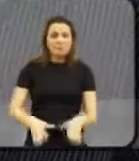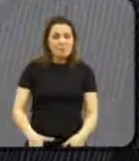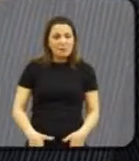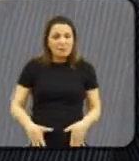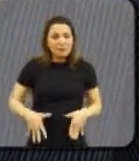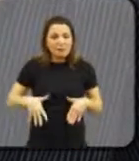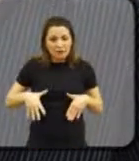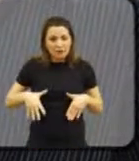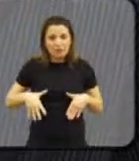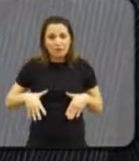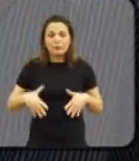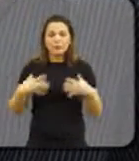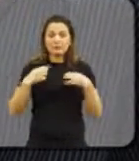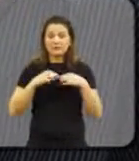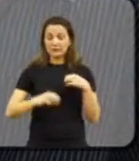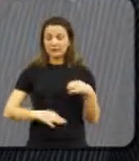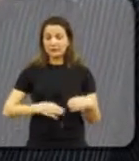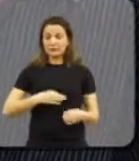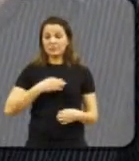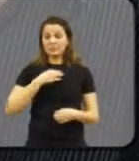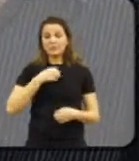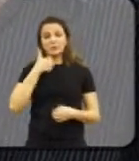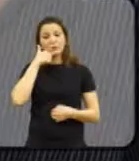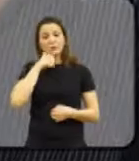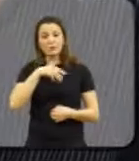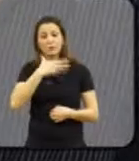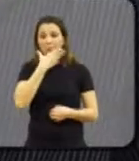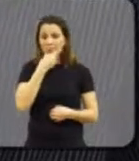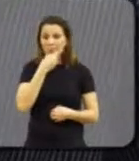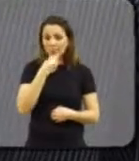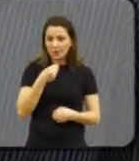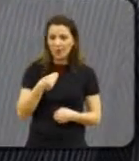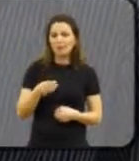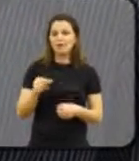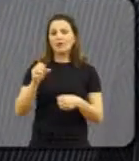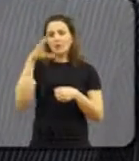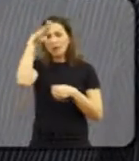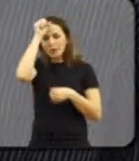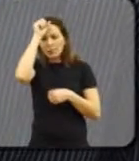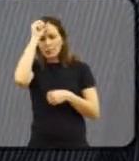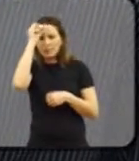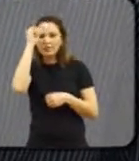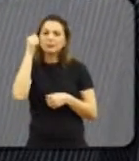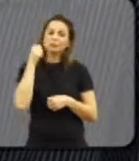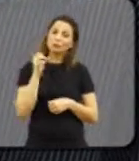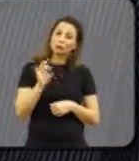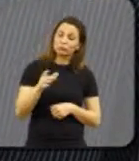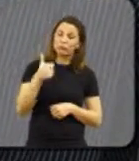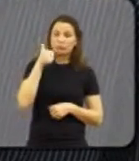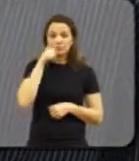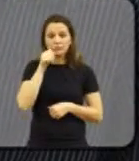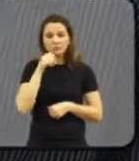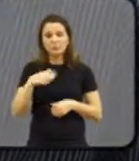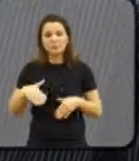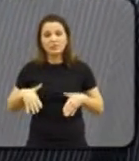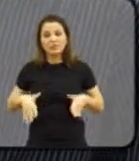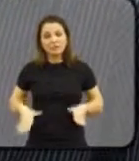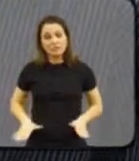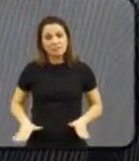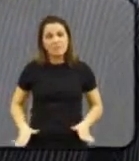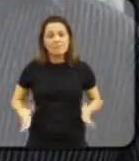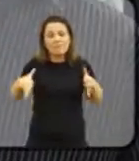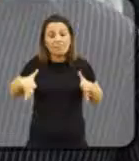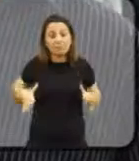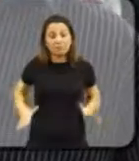Aprende a fazer camisa também masculinas e femininas. Aprende a fazer só feminino, saia e vestidos e